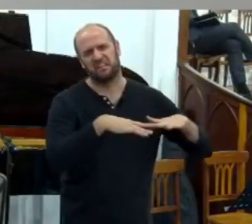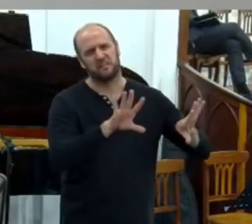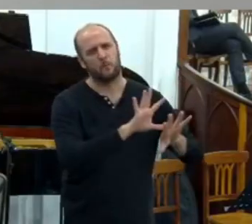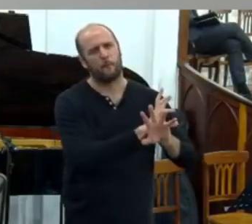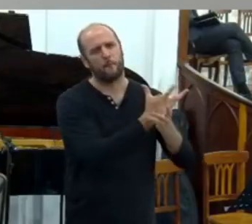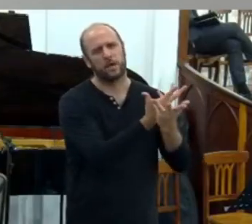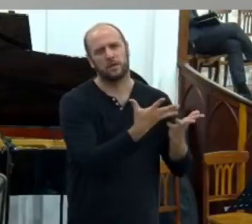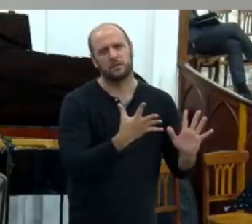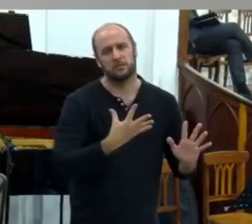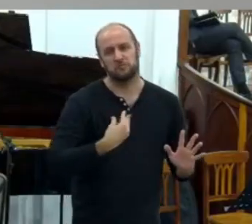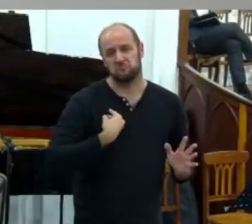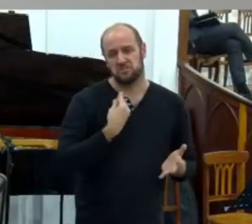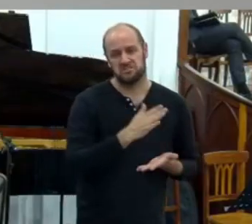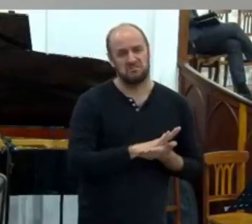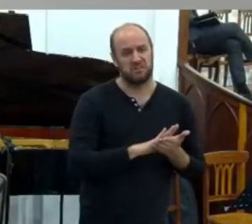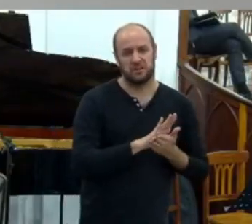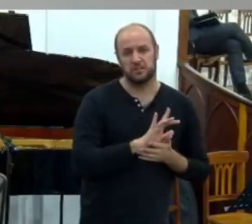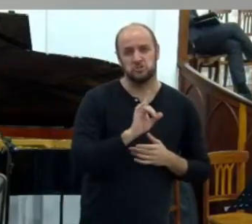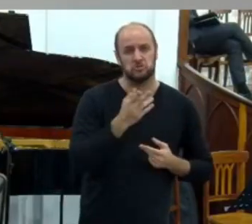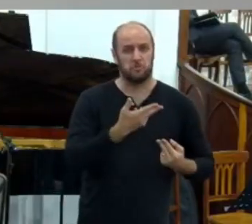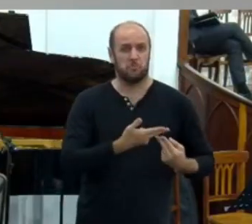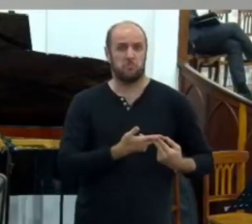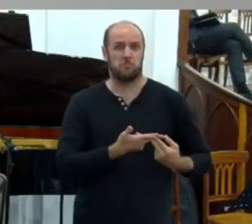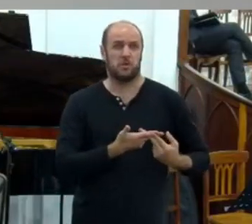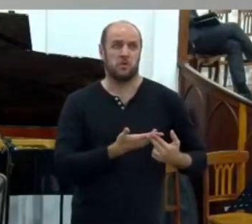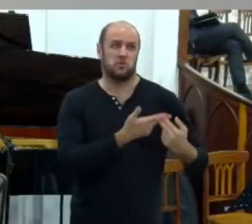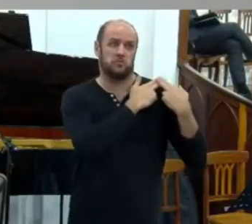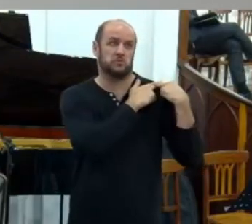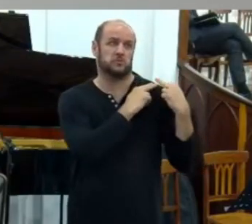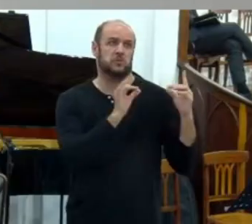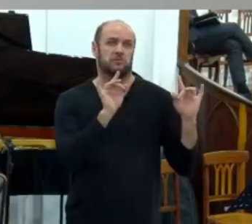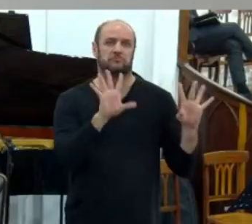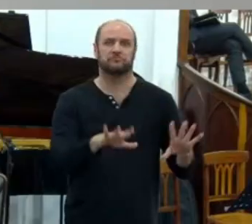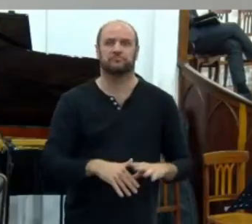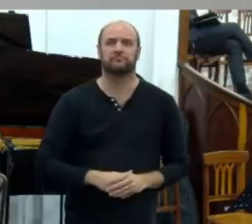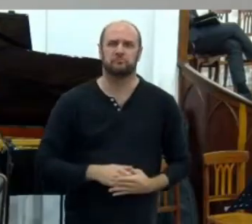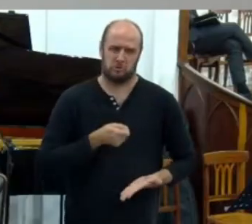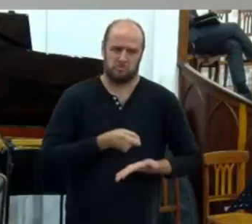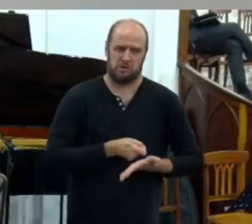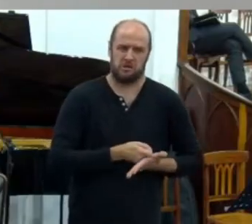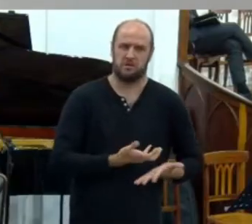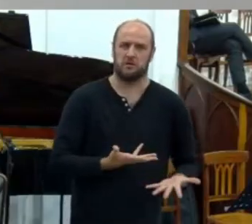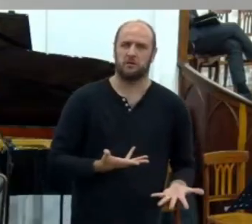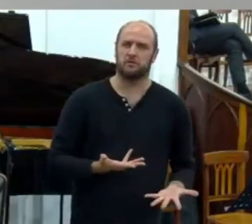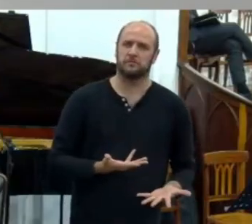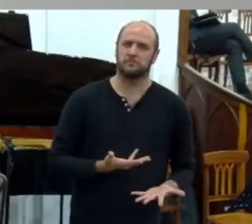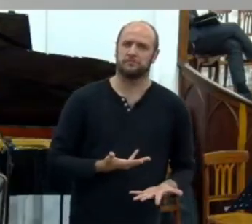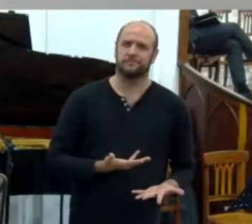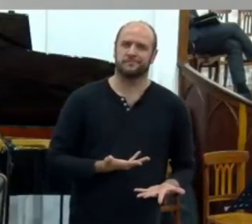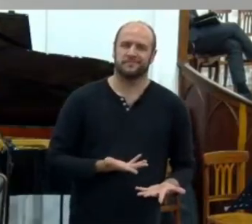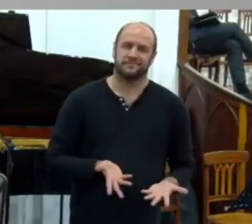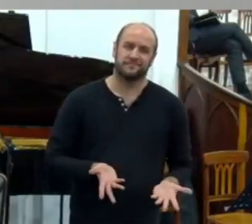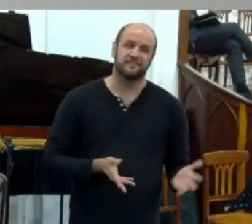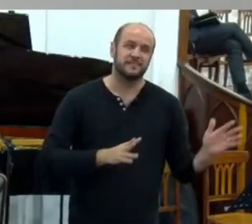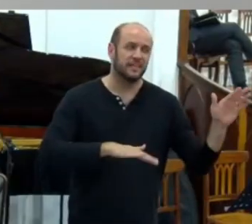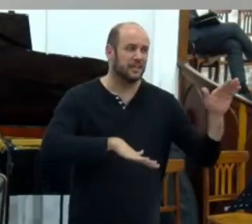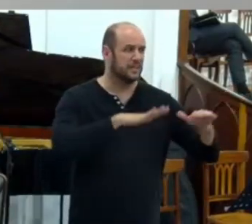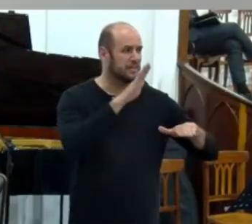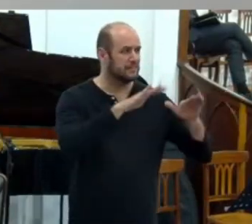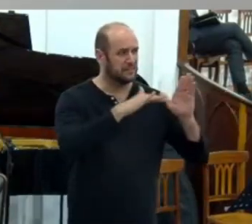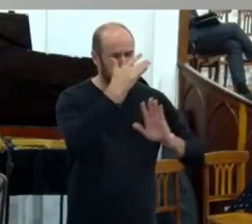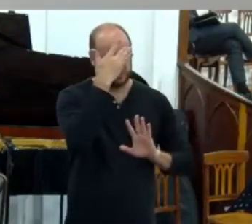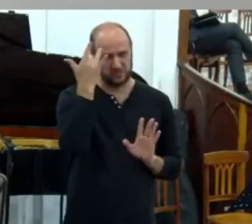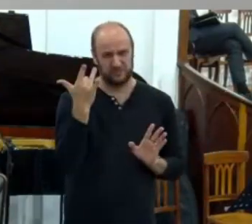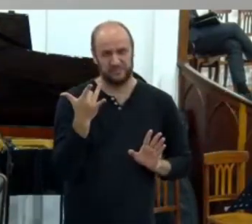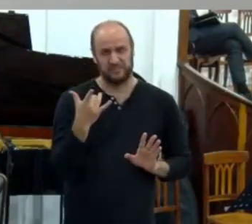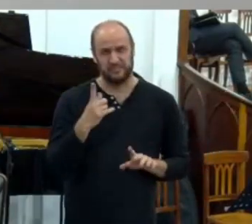como simplesmente parte de uma obrigação morta. E às vezes alguns,